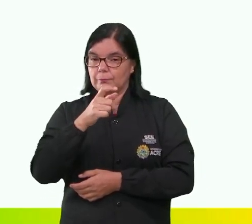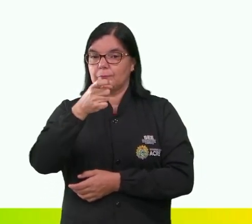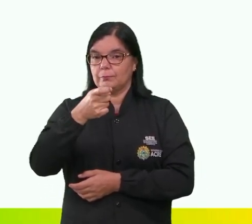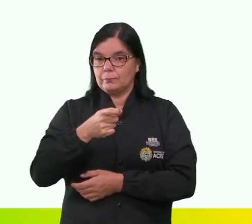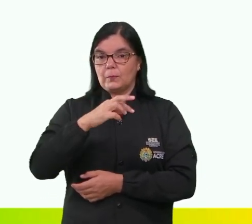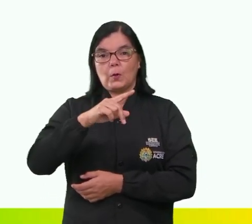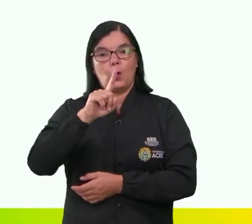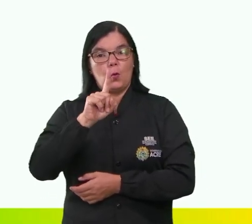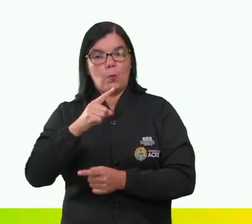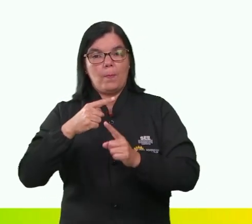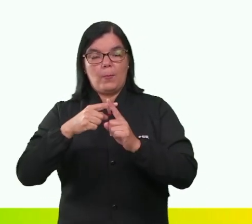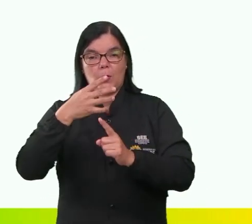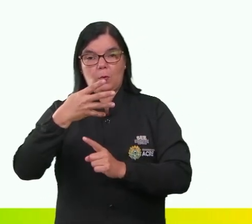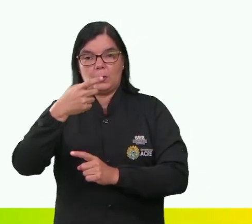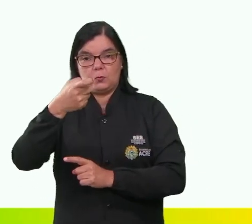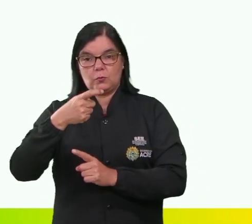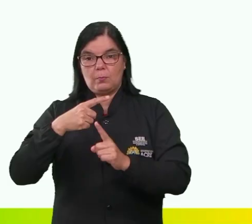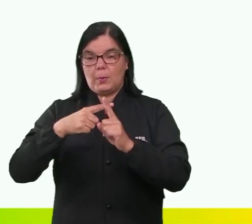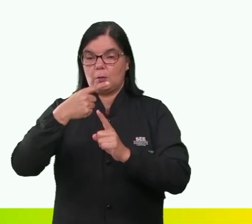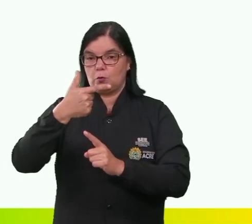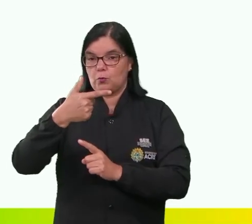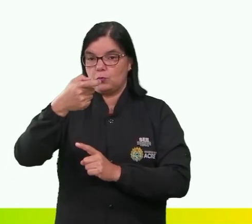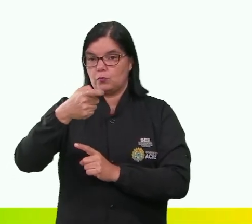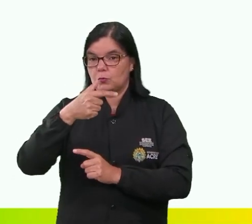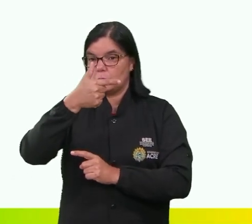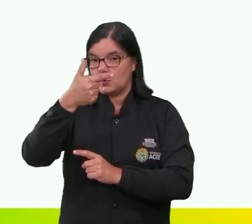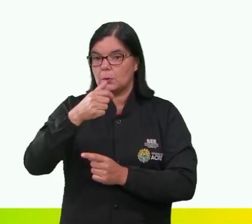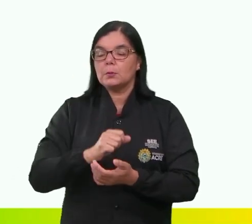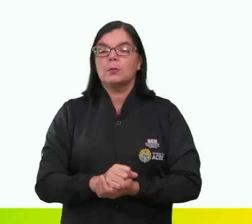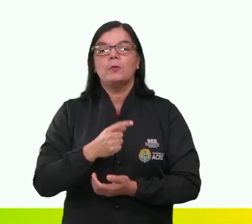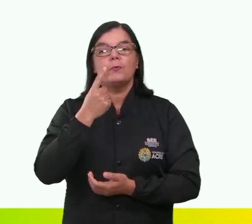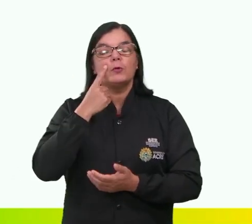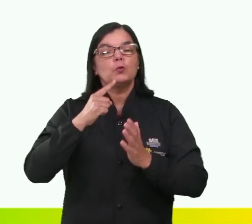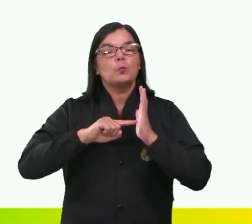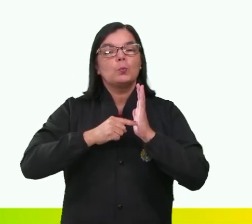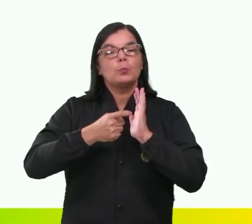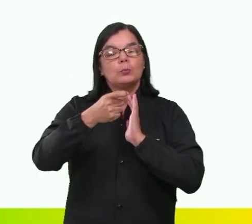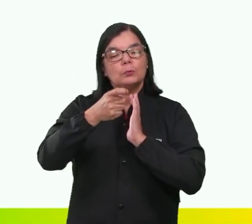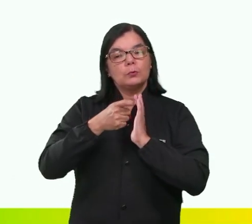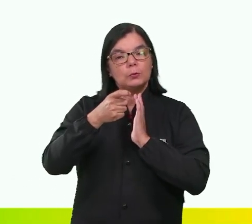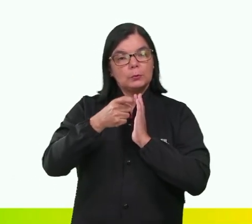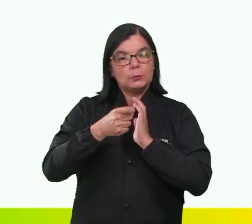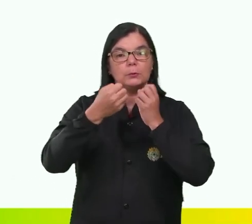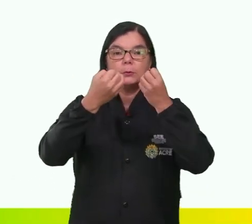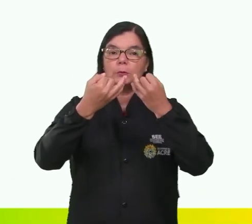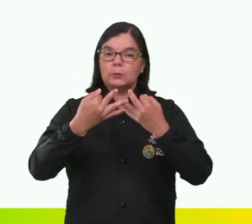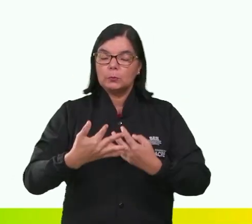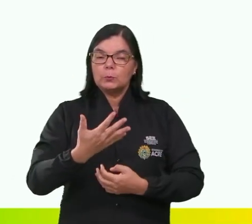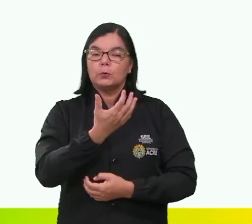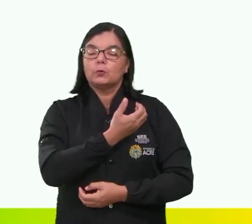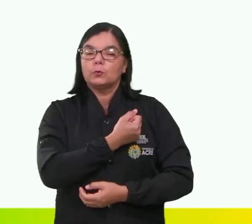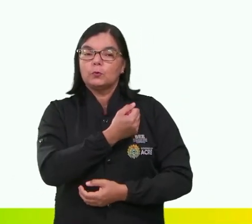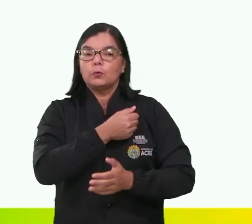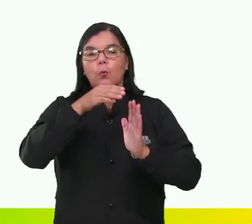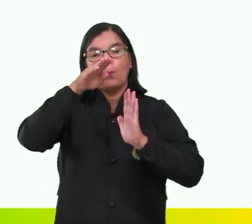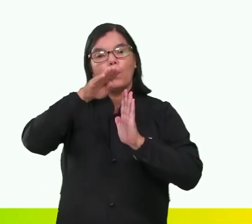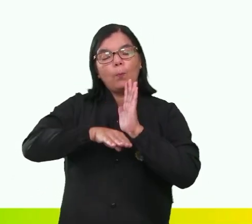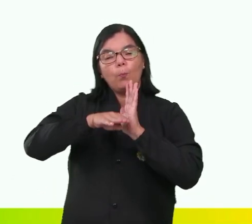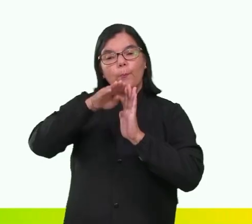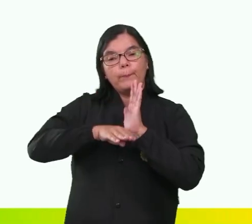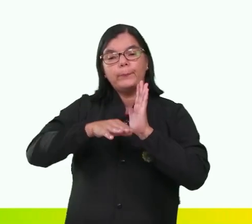igual a 1 mais 4x mais 2x². Determine o ponto x que